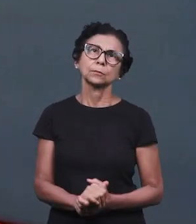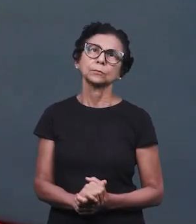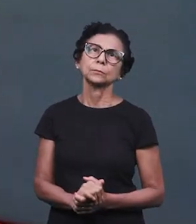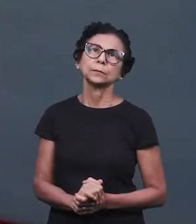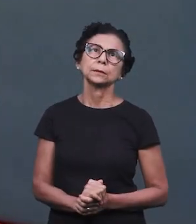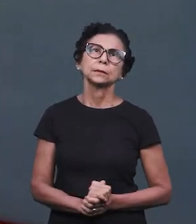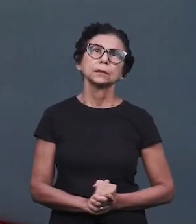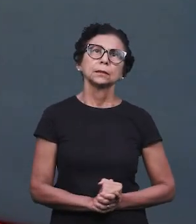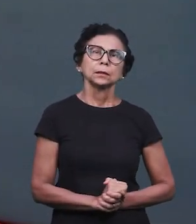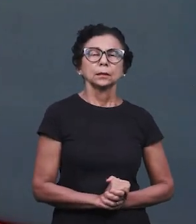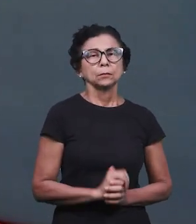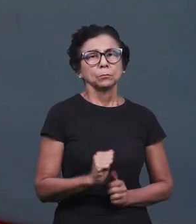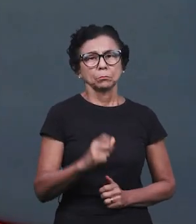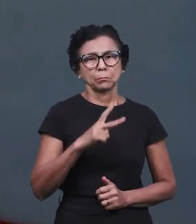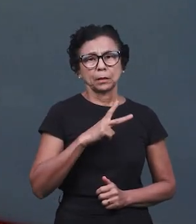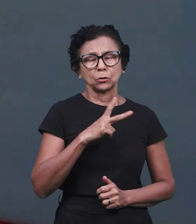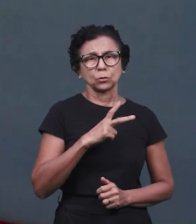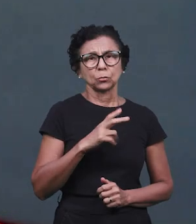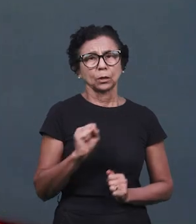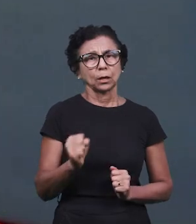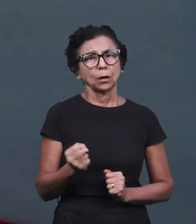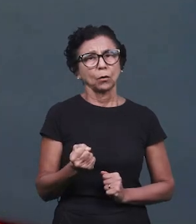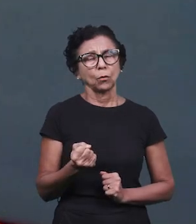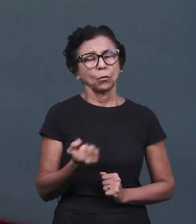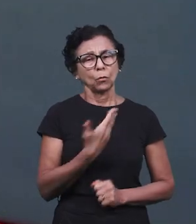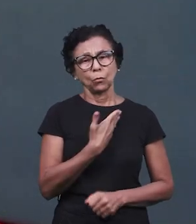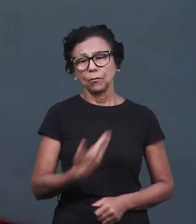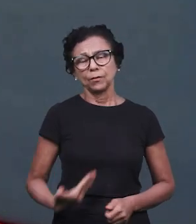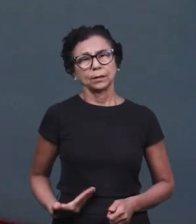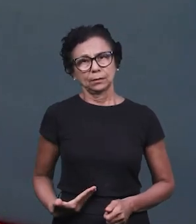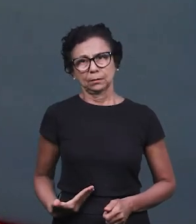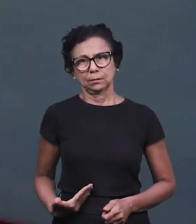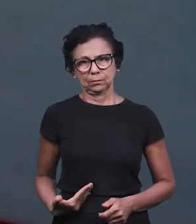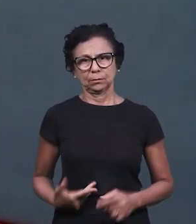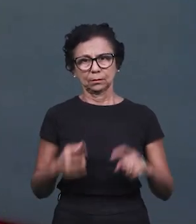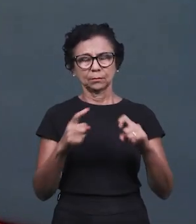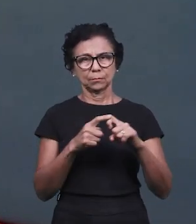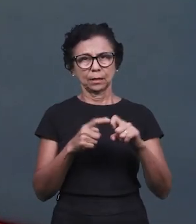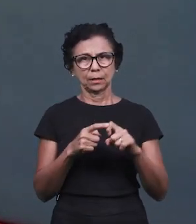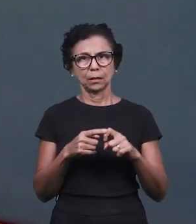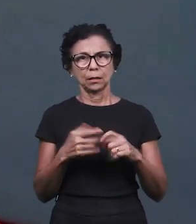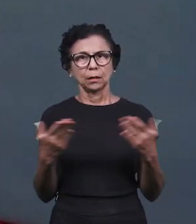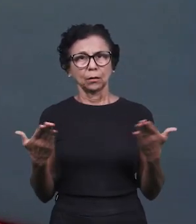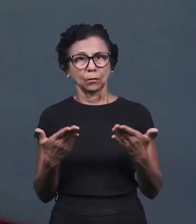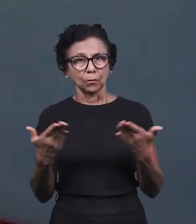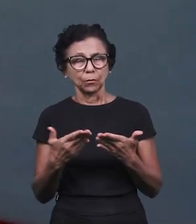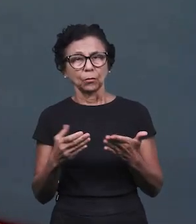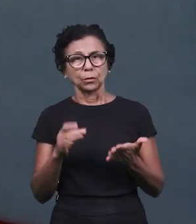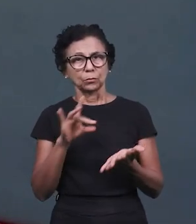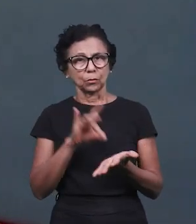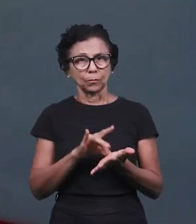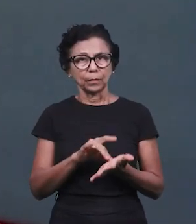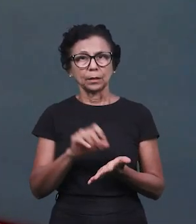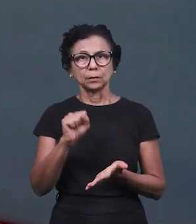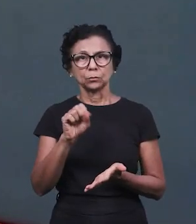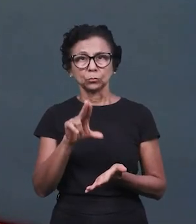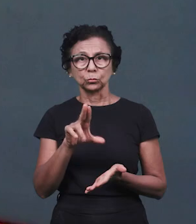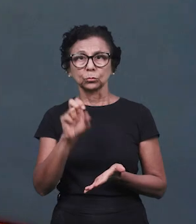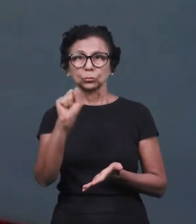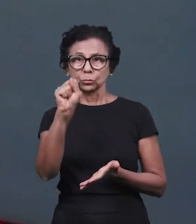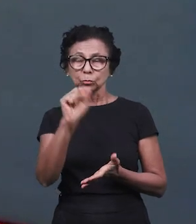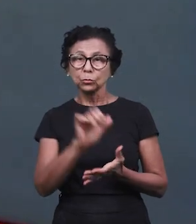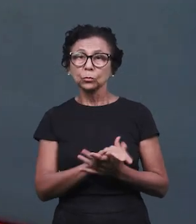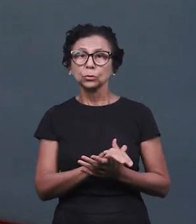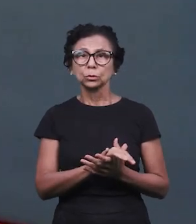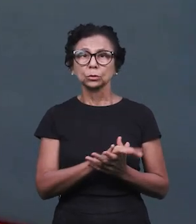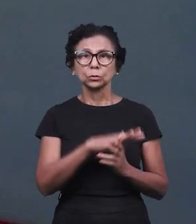na saúde privada como na saúde pública. Lembrar disso, porque hoje o SUS, com os postos de saúde, as